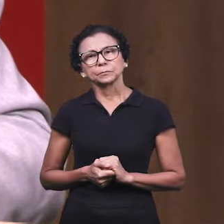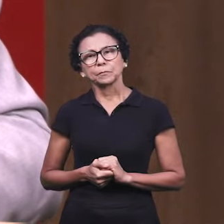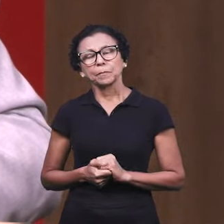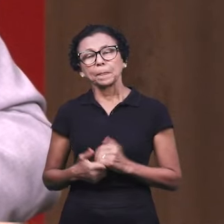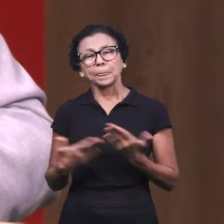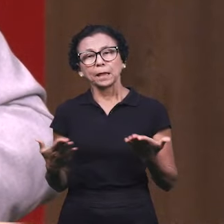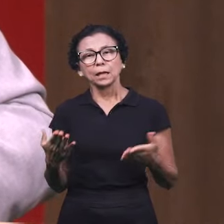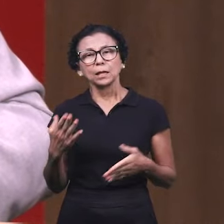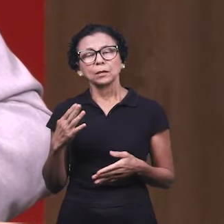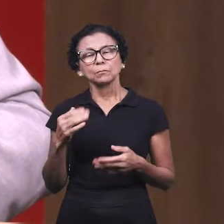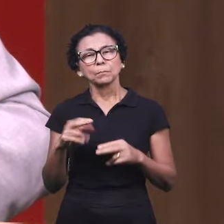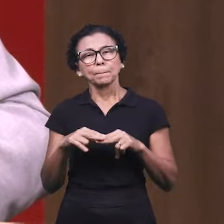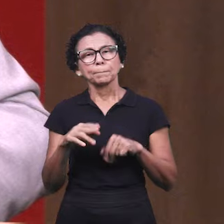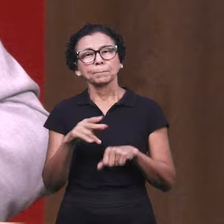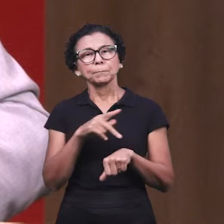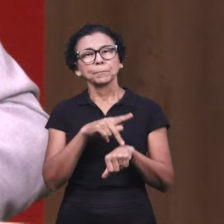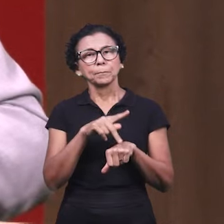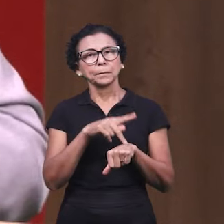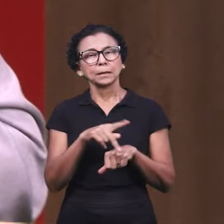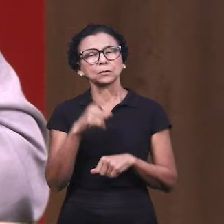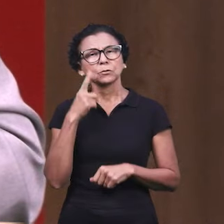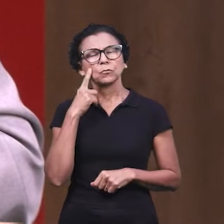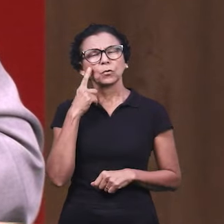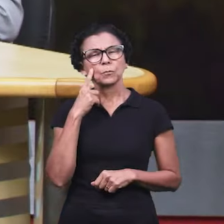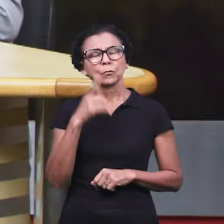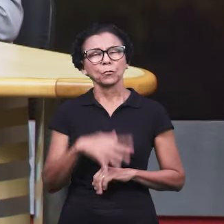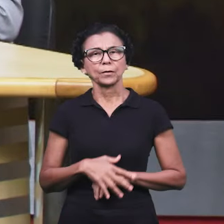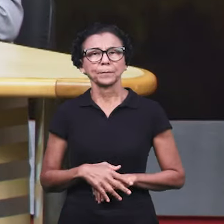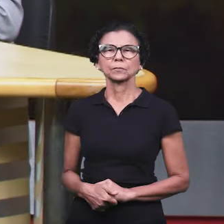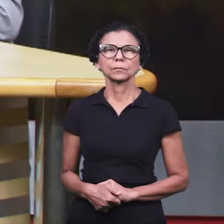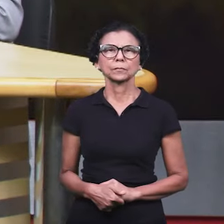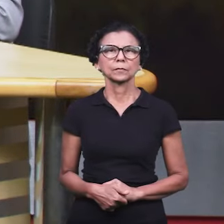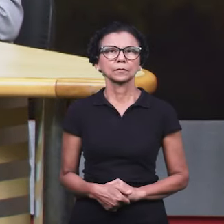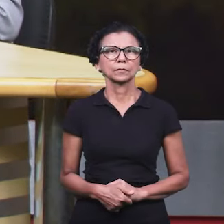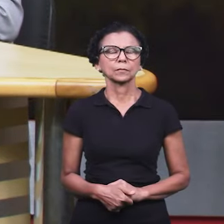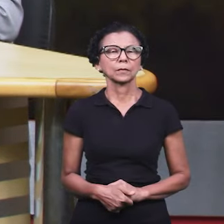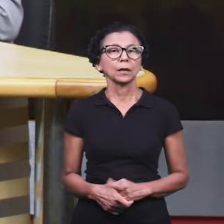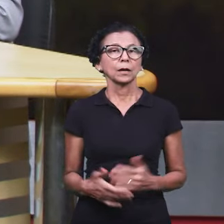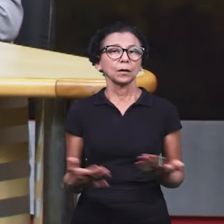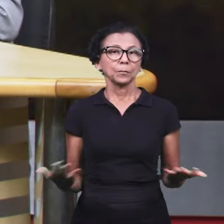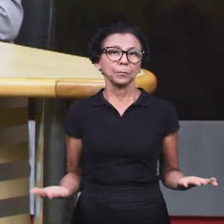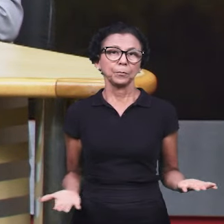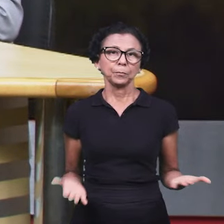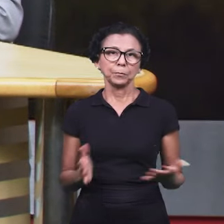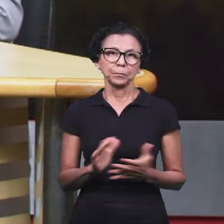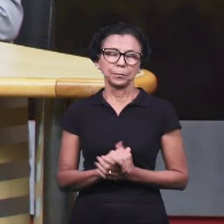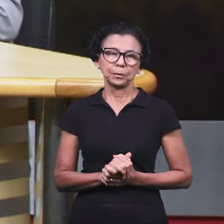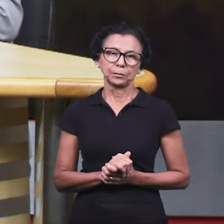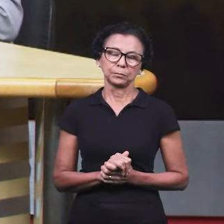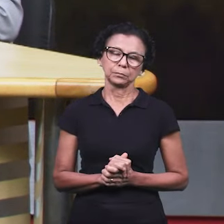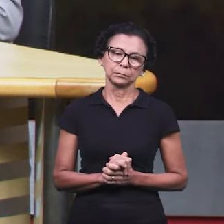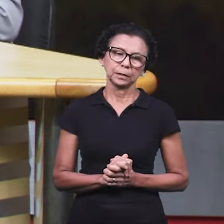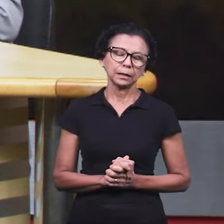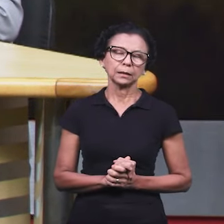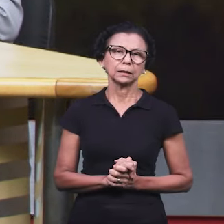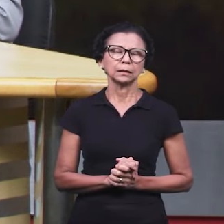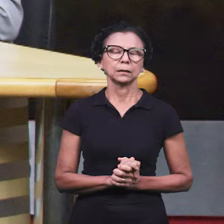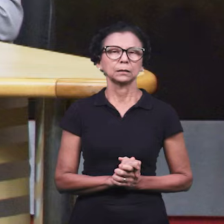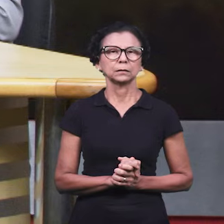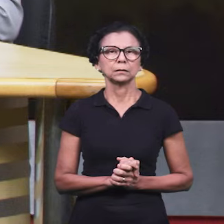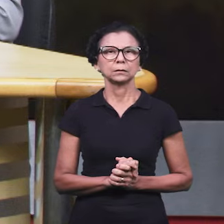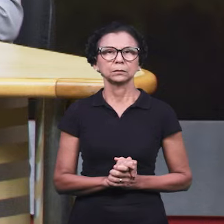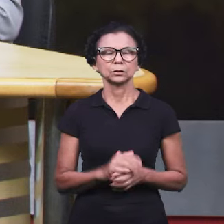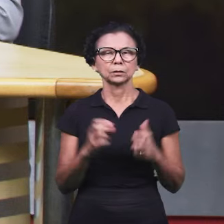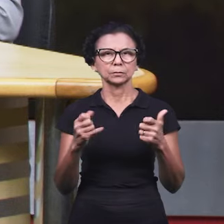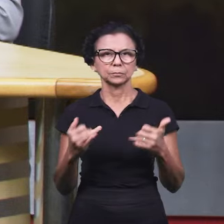Marcos que o filho rompeu e que precisavam ser revistos certo o primeiro até fiz aqui um